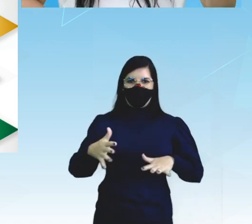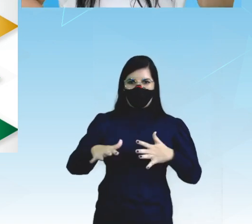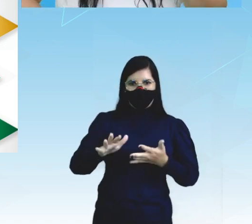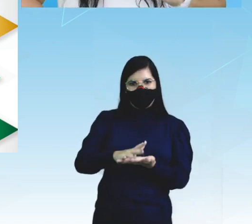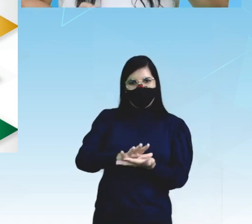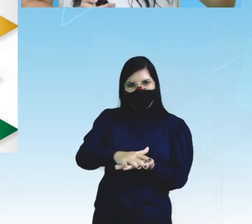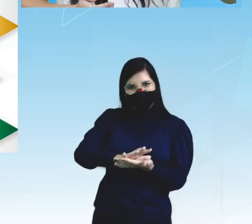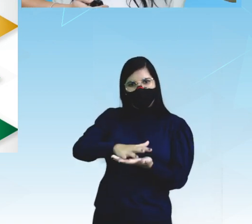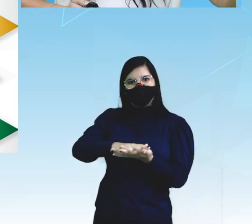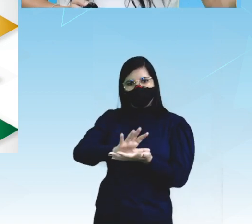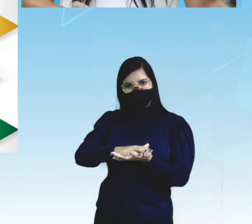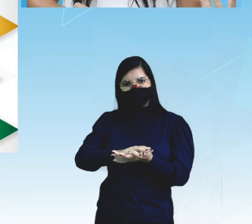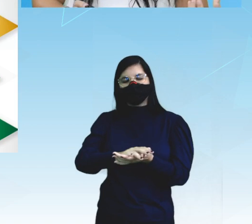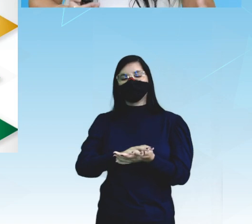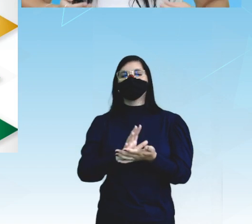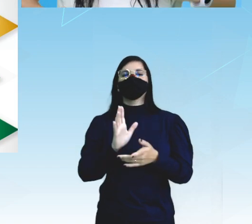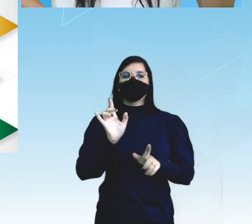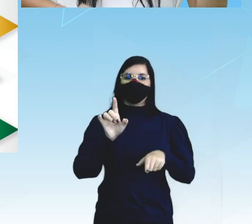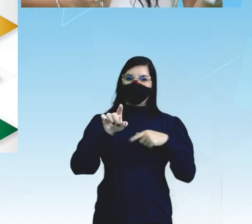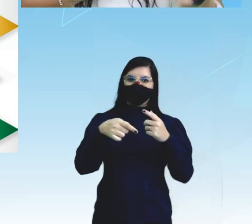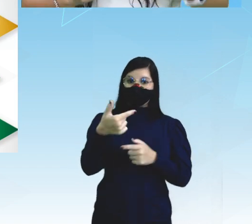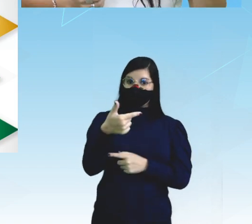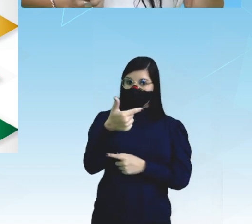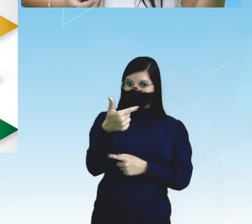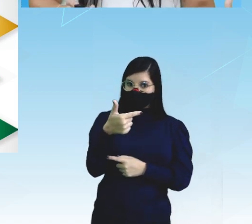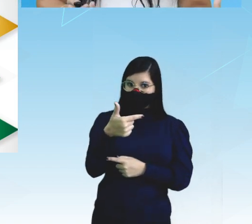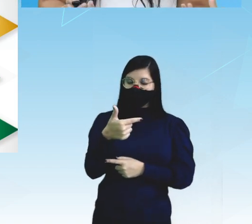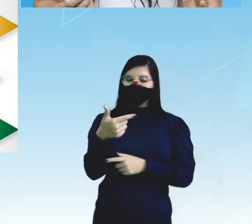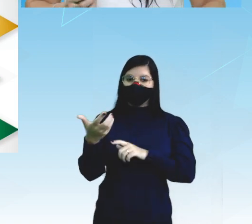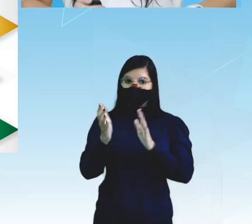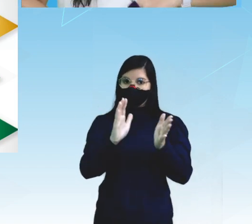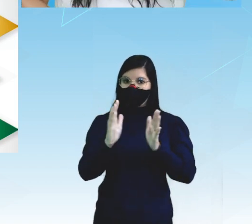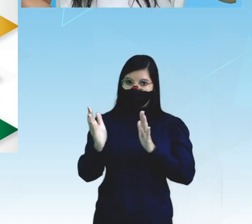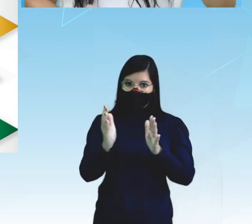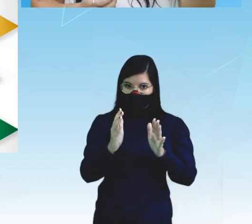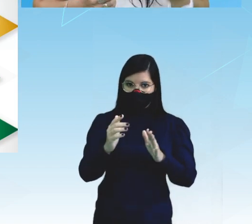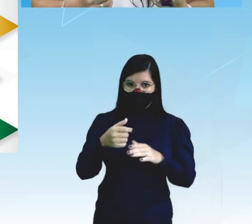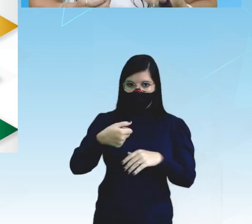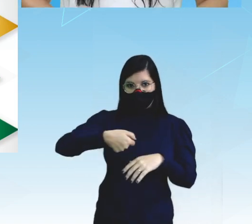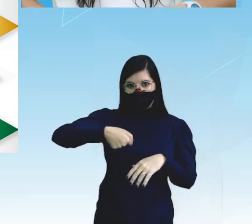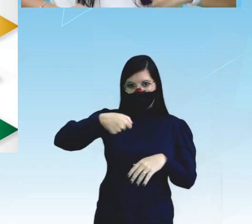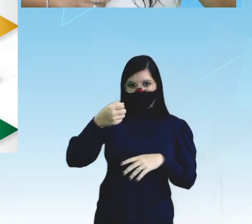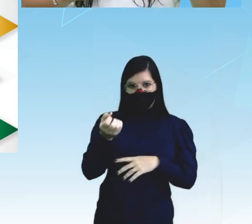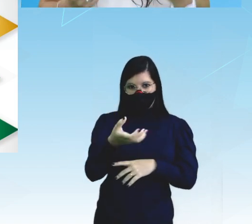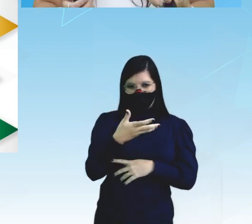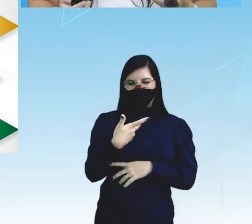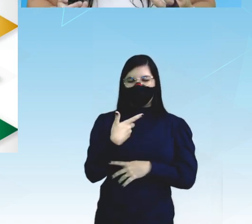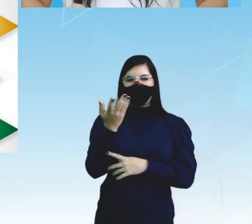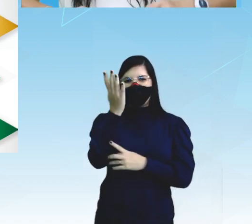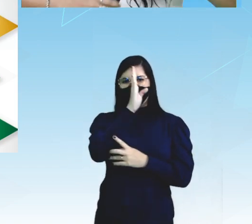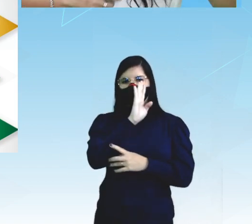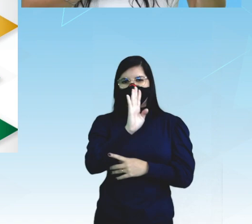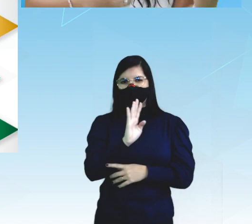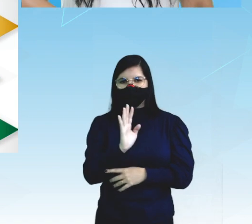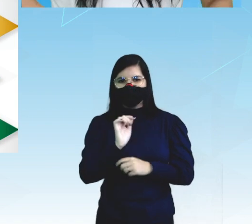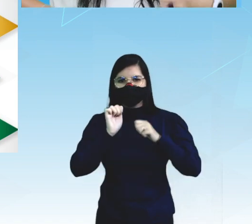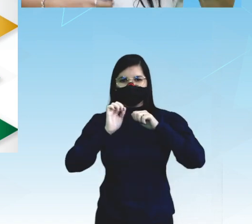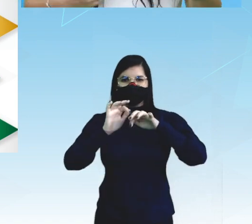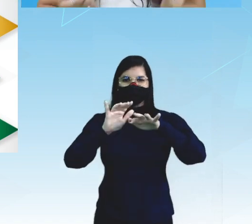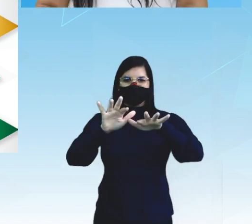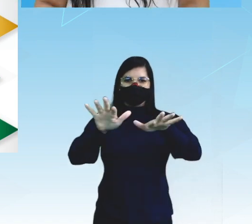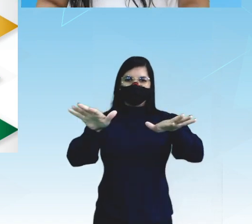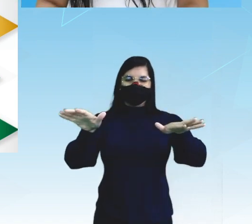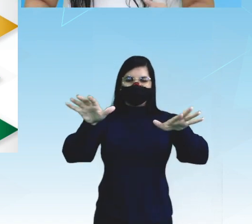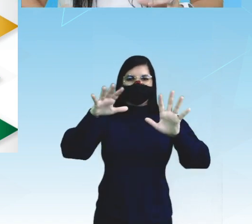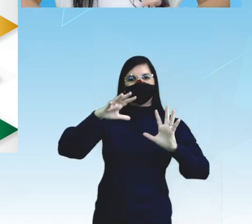geração da Bossa Nova, dessa música brasileira que fez muito sucesso, tanto no Brasil, foi muito popular tanto no Brasil